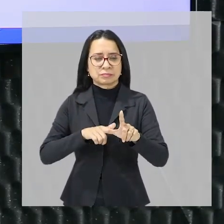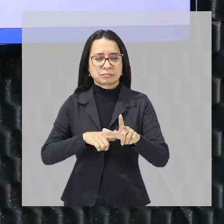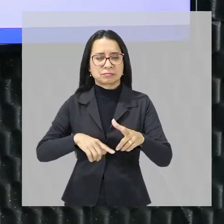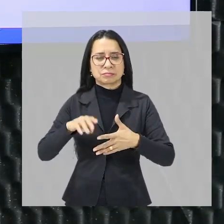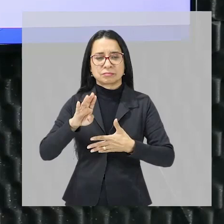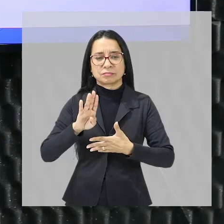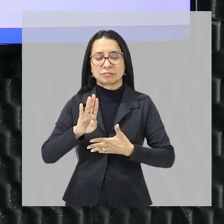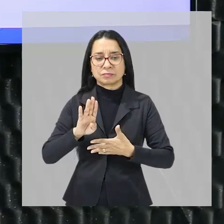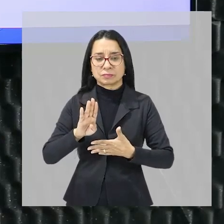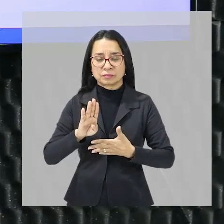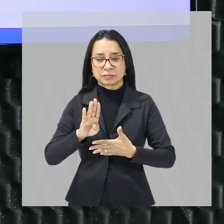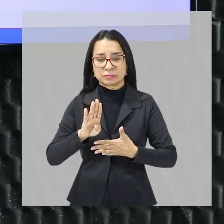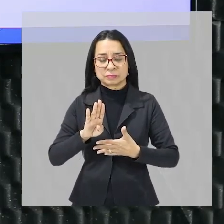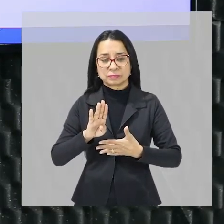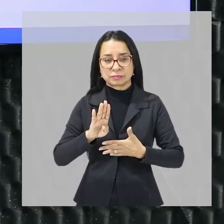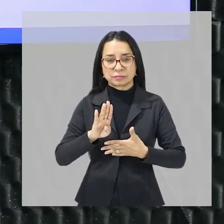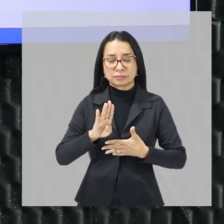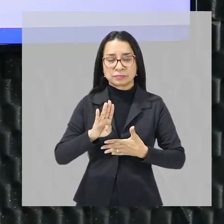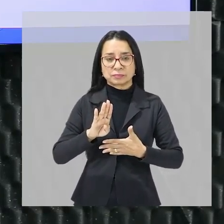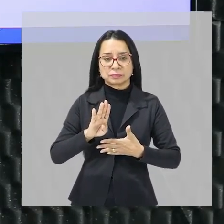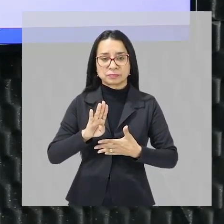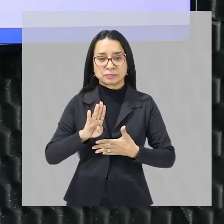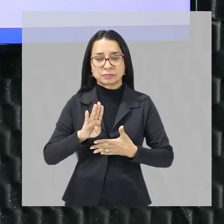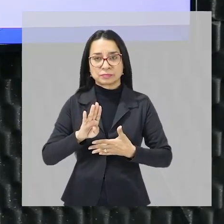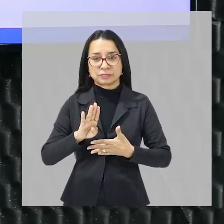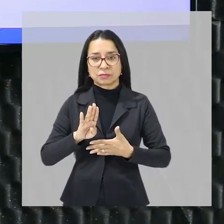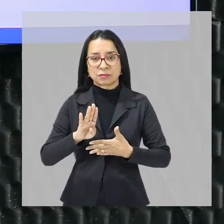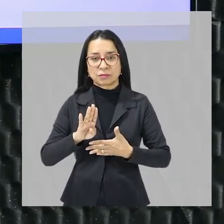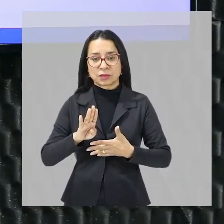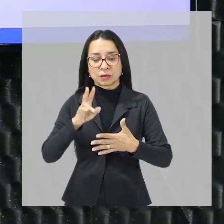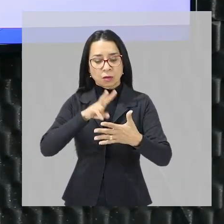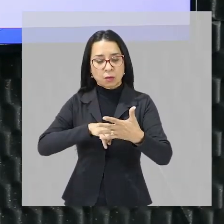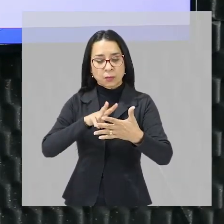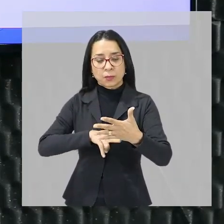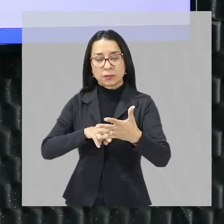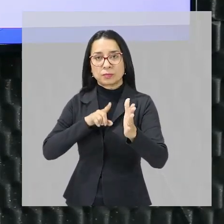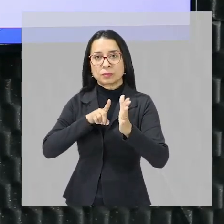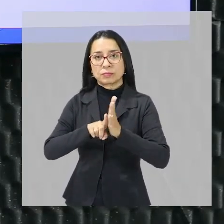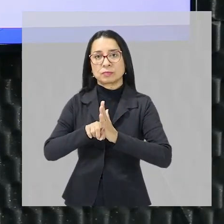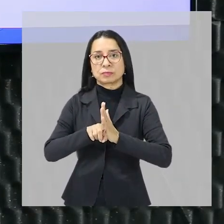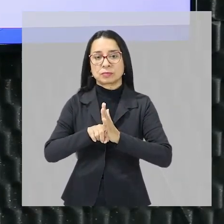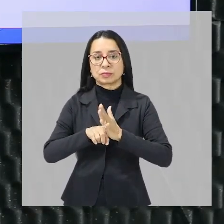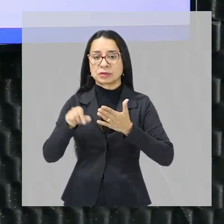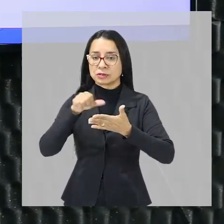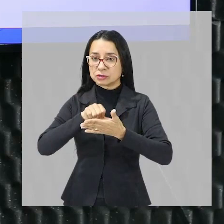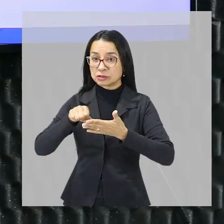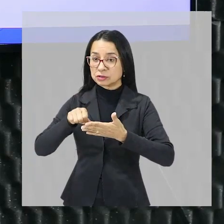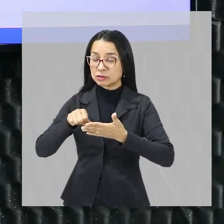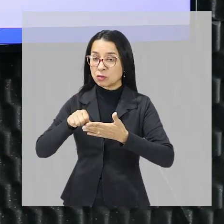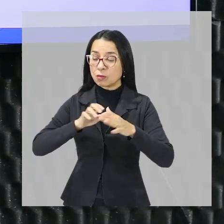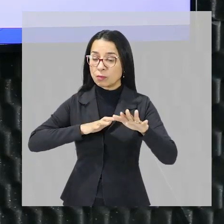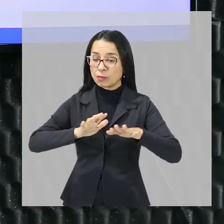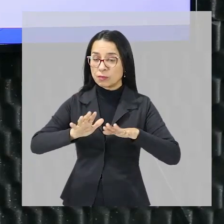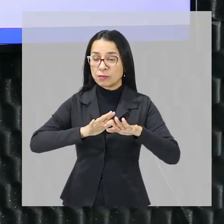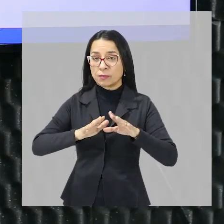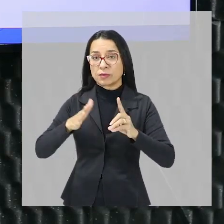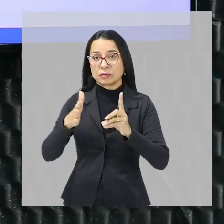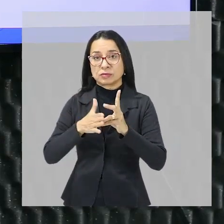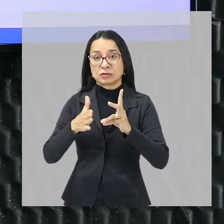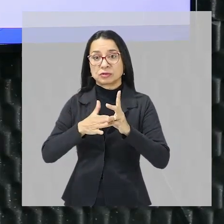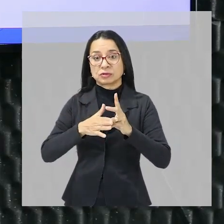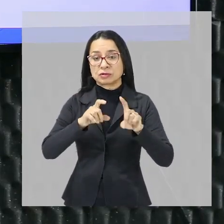dos magistrados locais. Olha só, quando você leu a pergunta, você destacou o movimento indígena